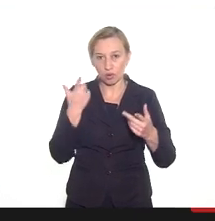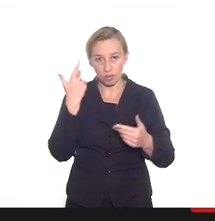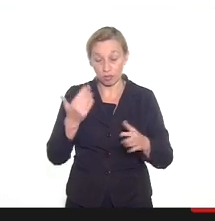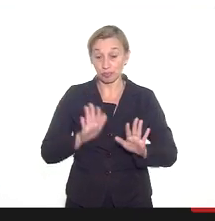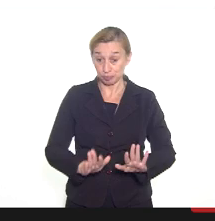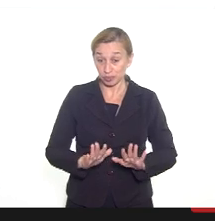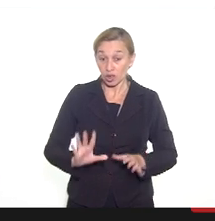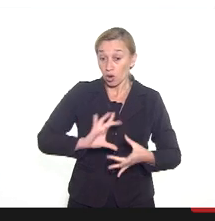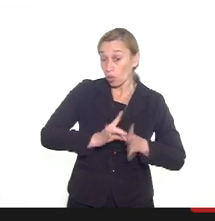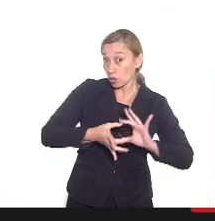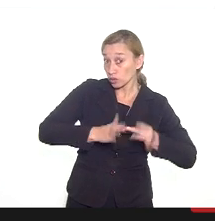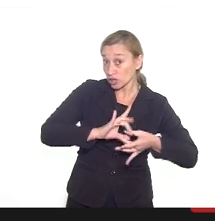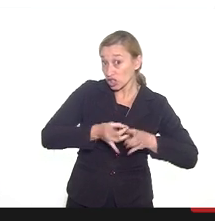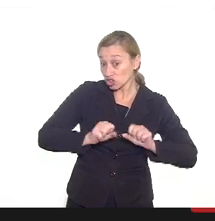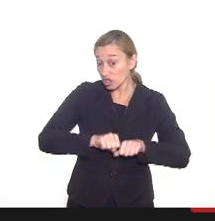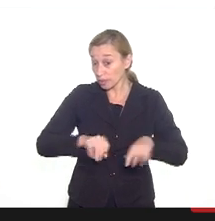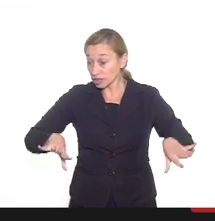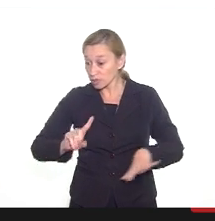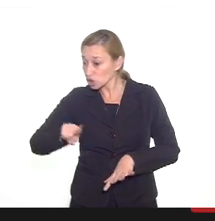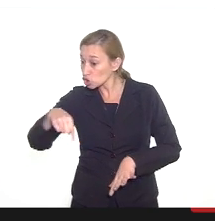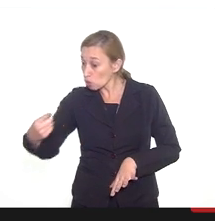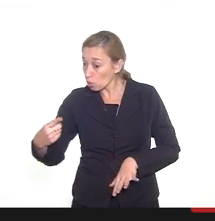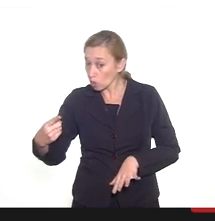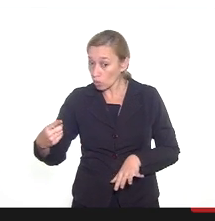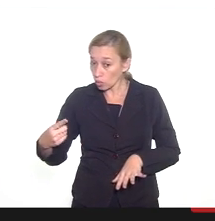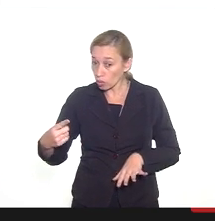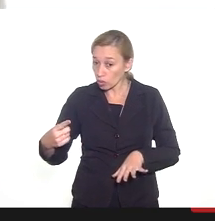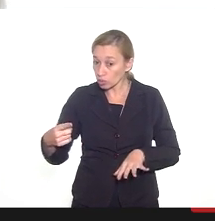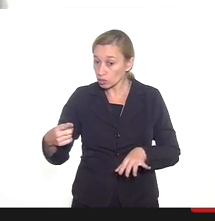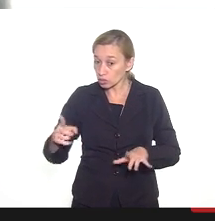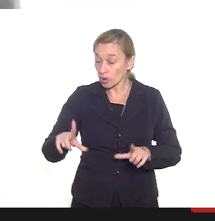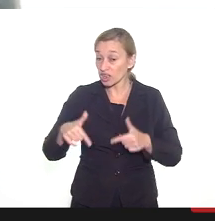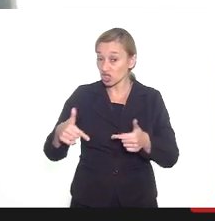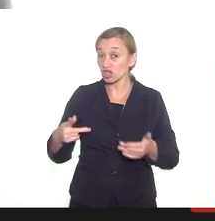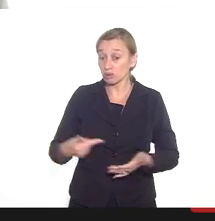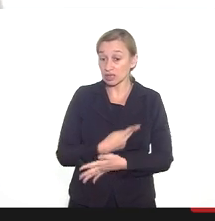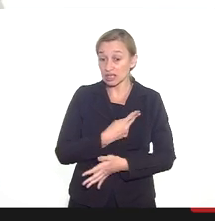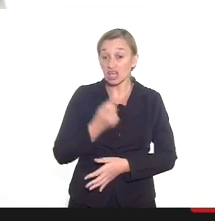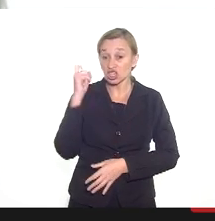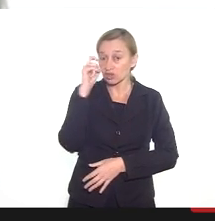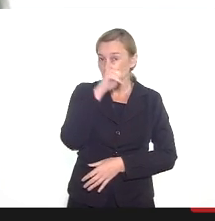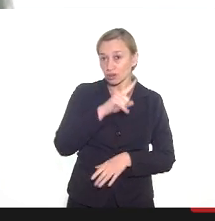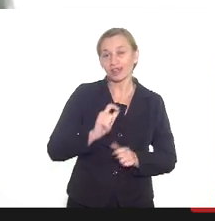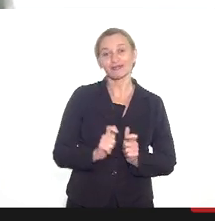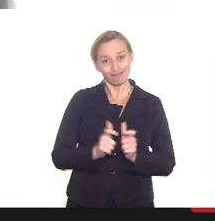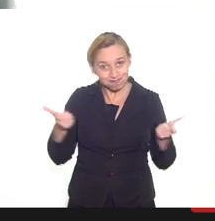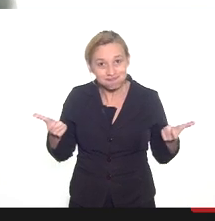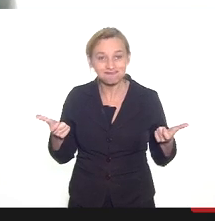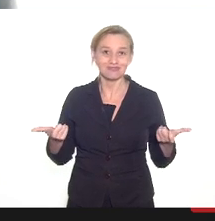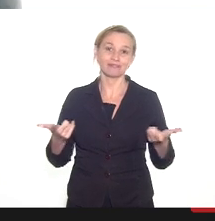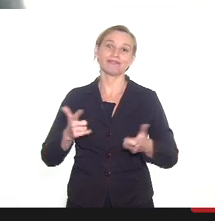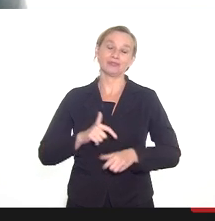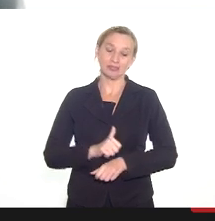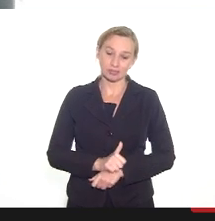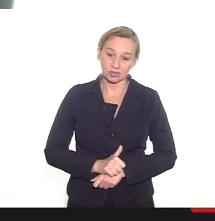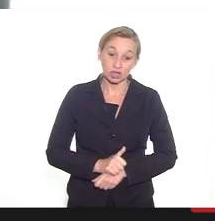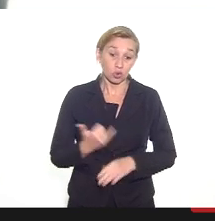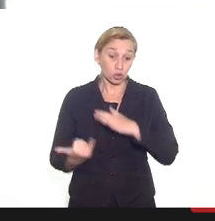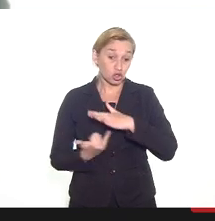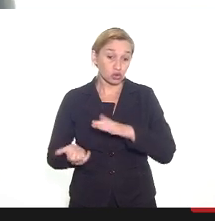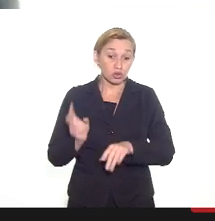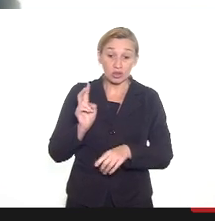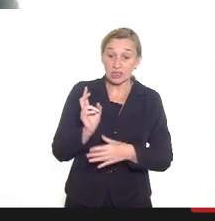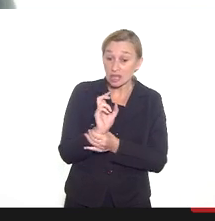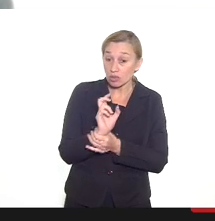No contexto da pandemia, com outros tantos fatores incidindo, as dificuldades aumentaram. O Instituto de